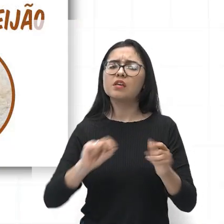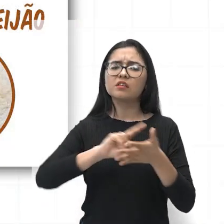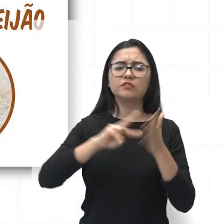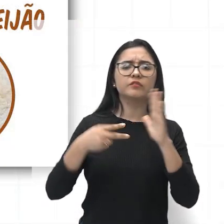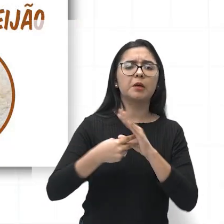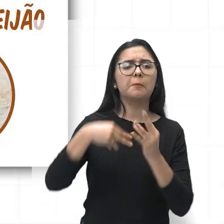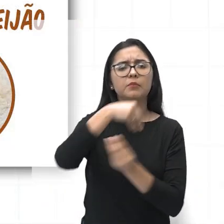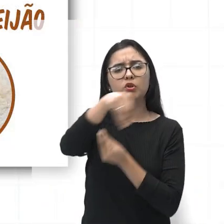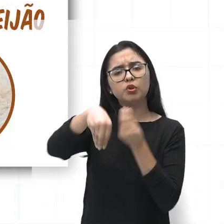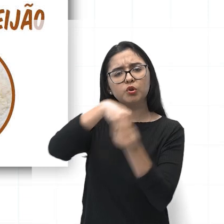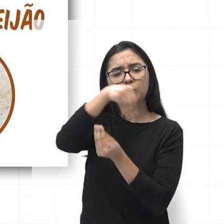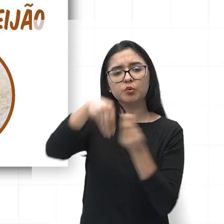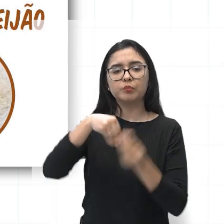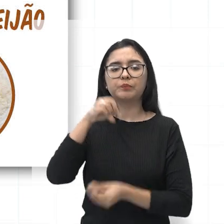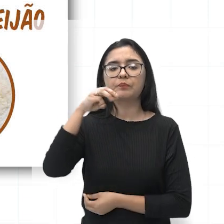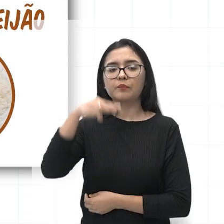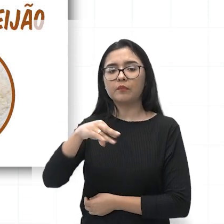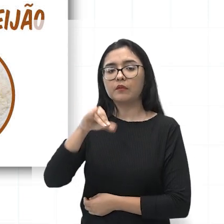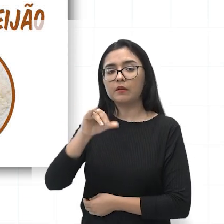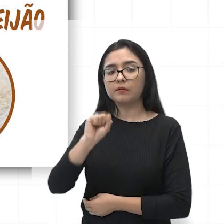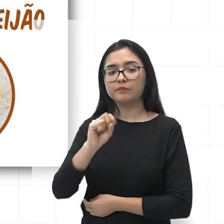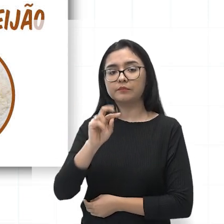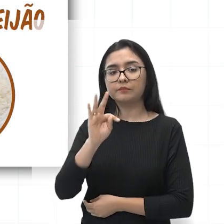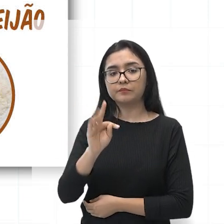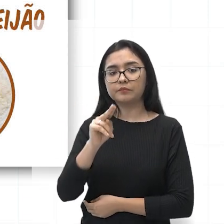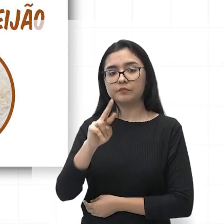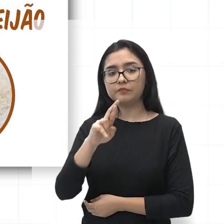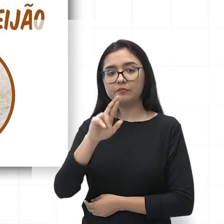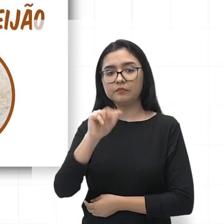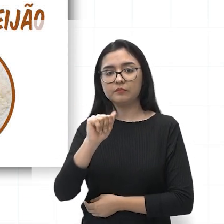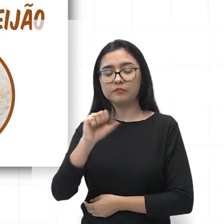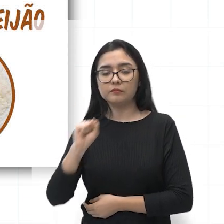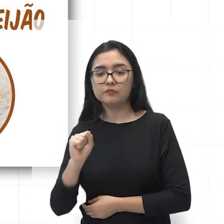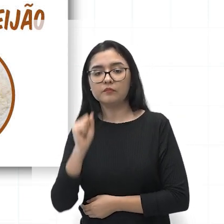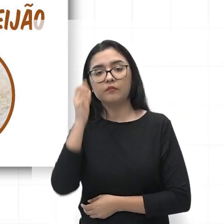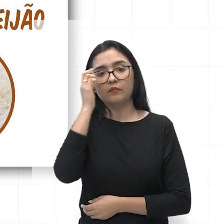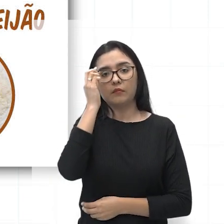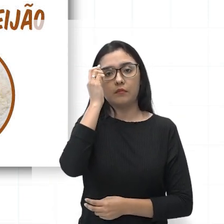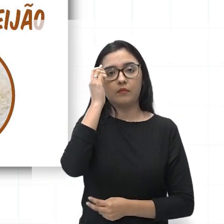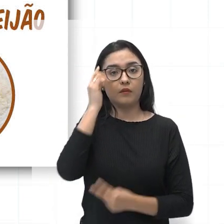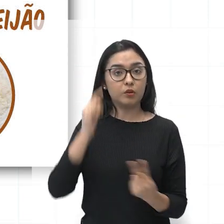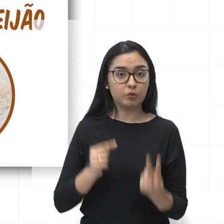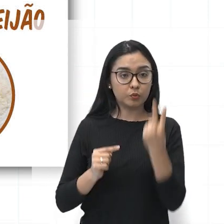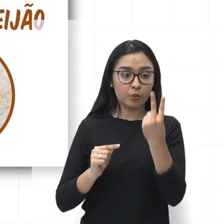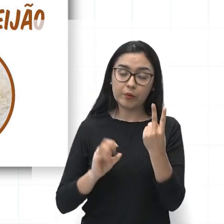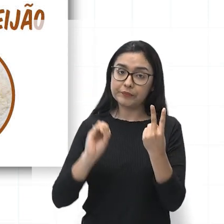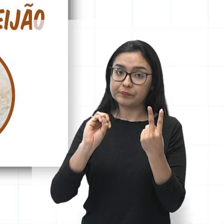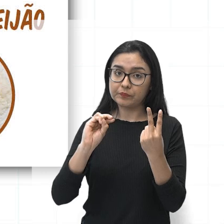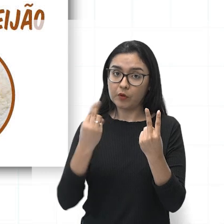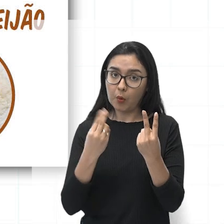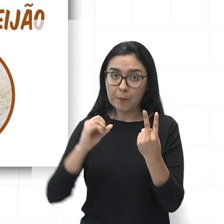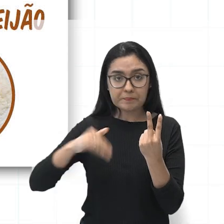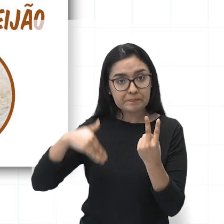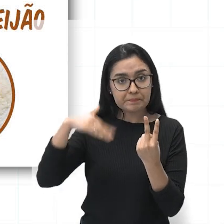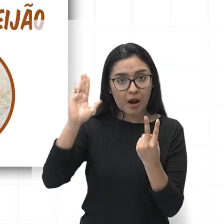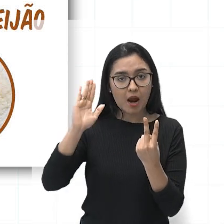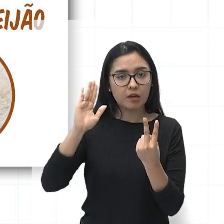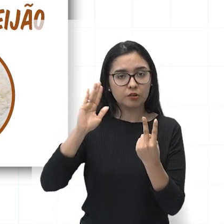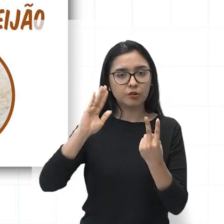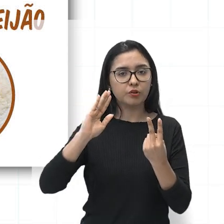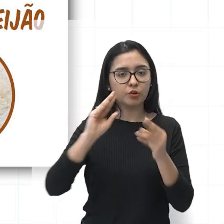misturas? Mistura é a junção de duas ou mais substâncias